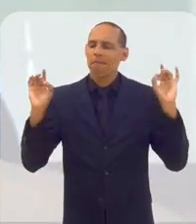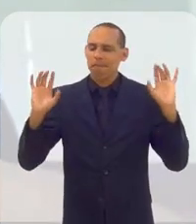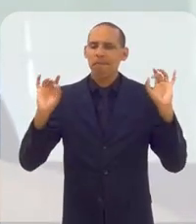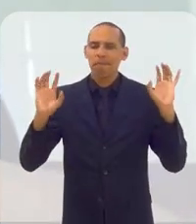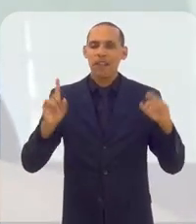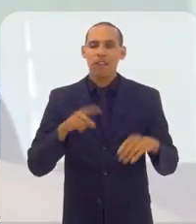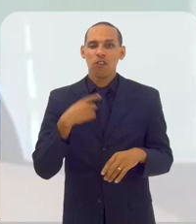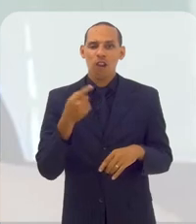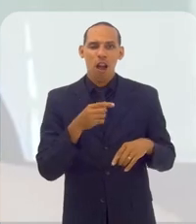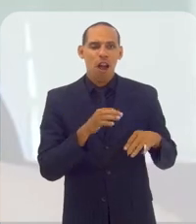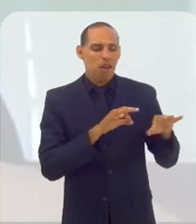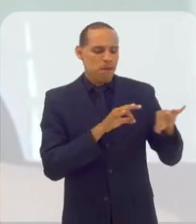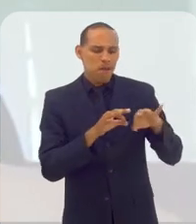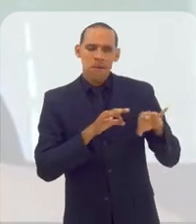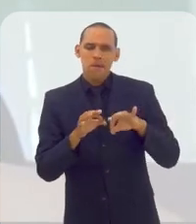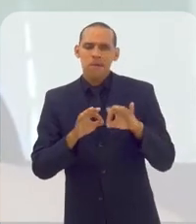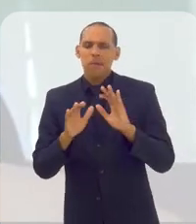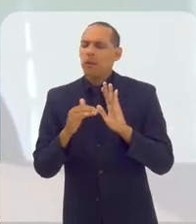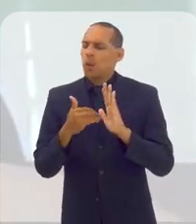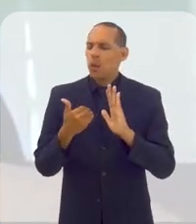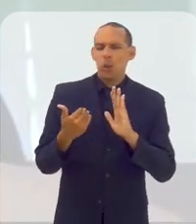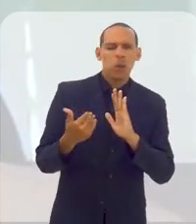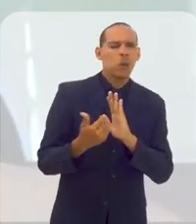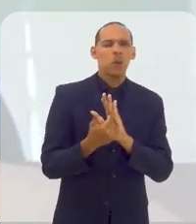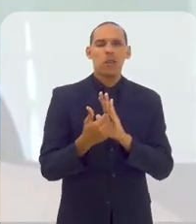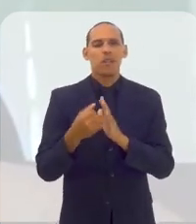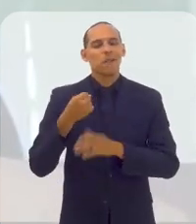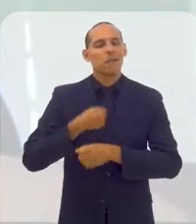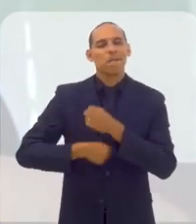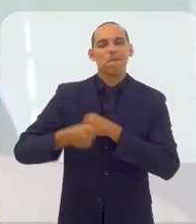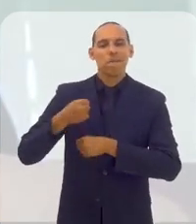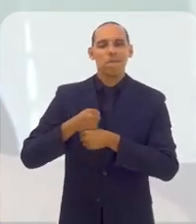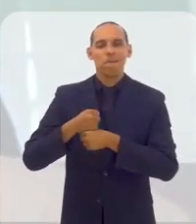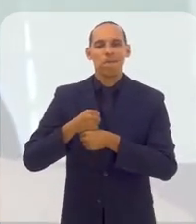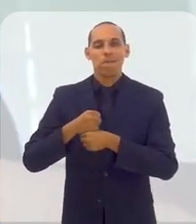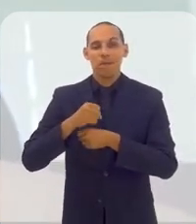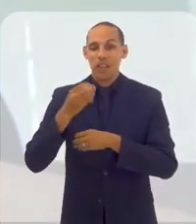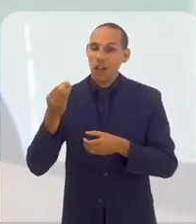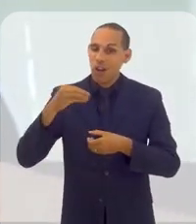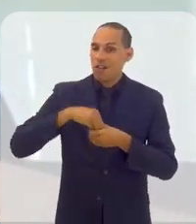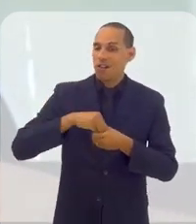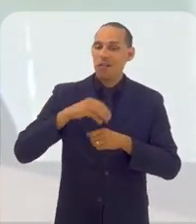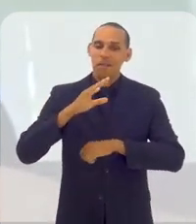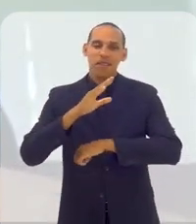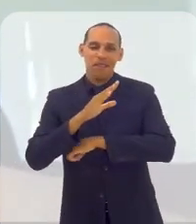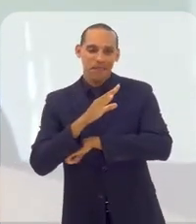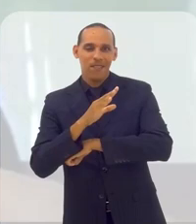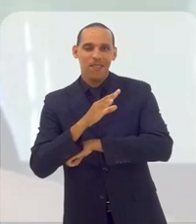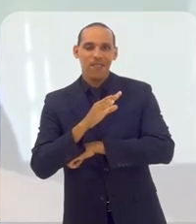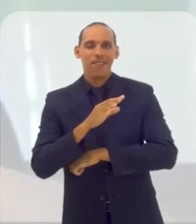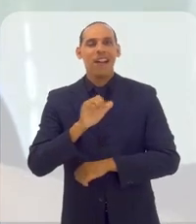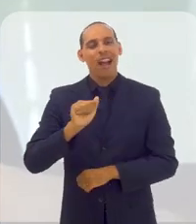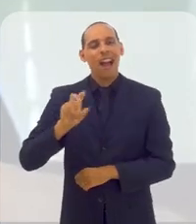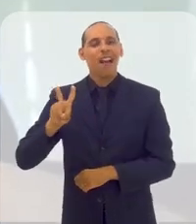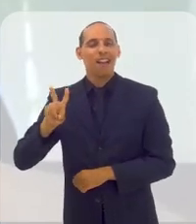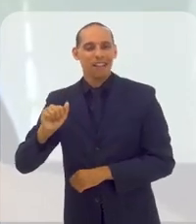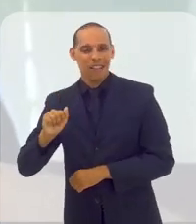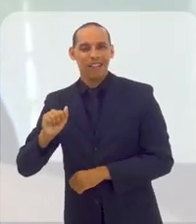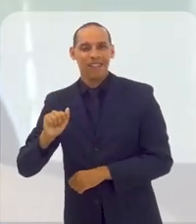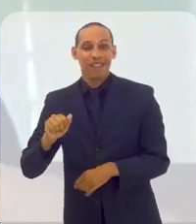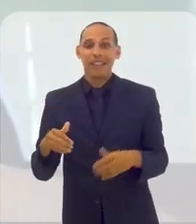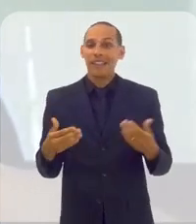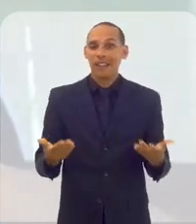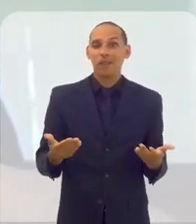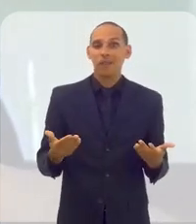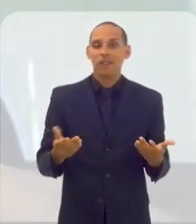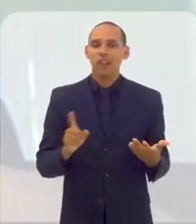Fantástico nós reformulamos todo o material ano passado e integramos ele na nossa plataforma e nosso ambiente de aprendizagem